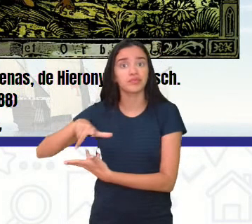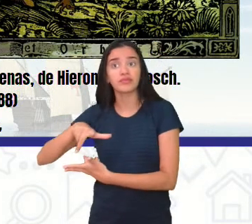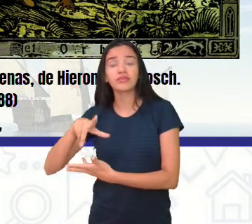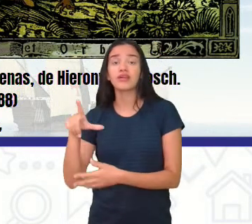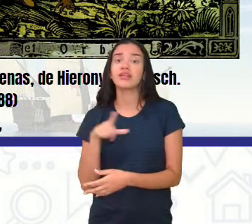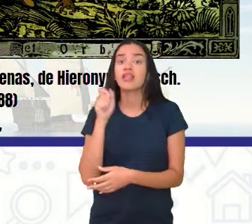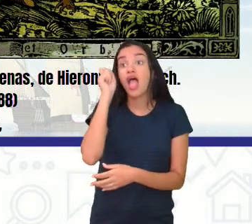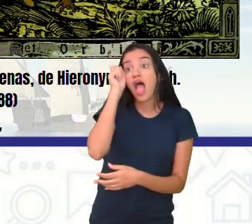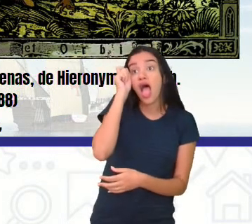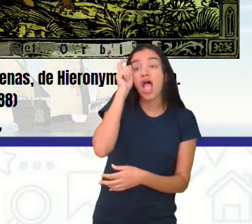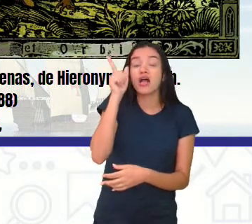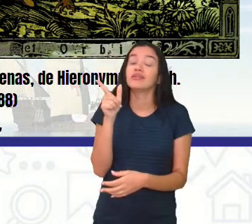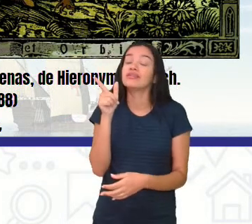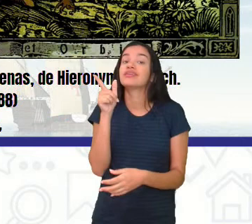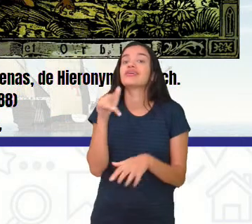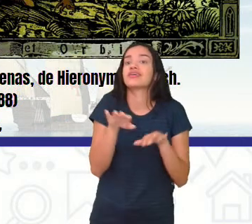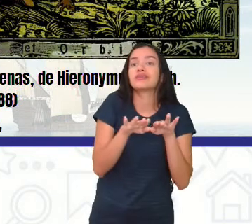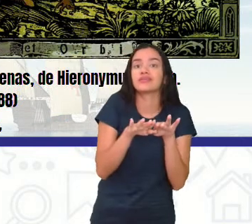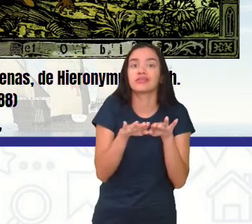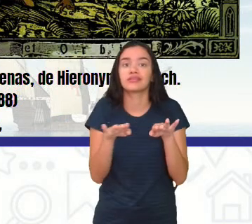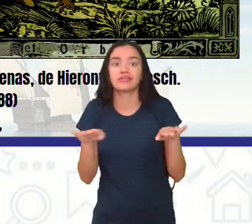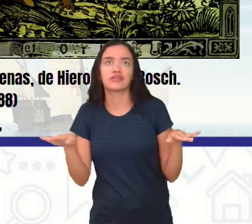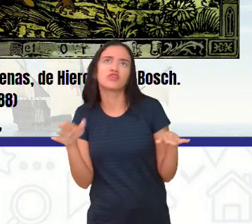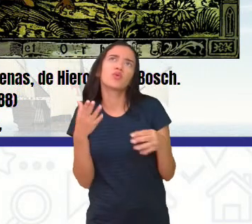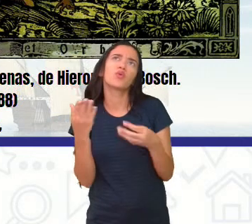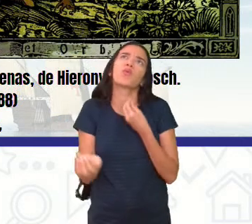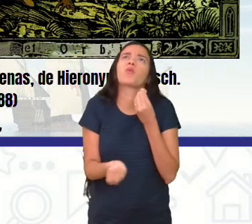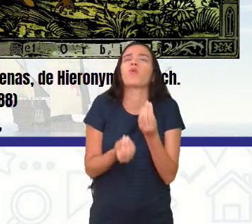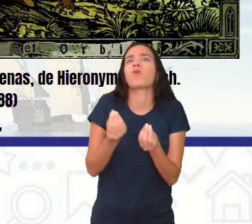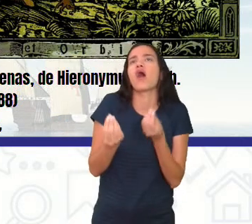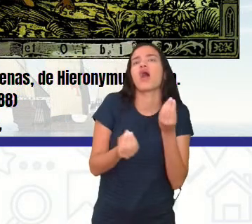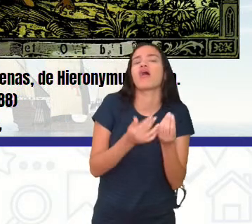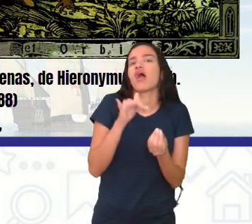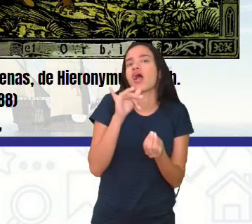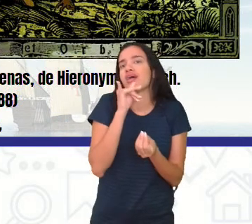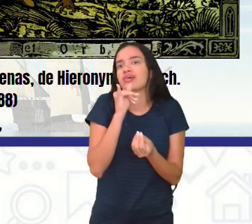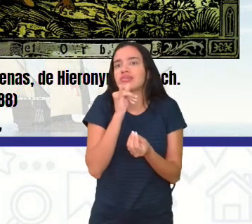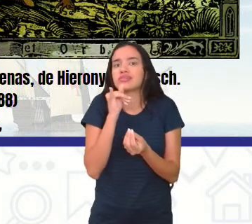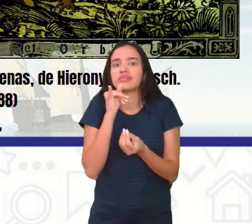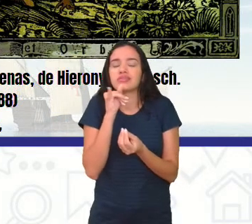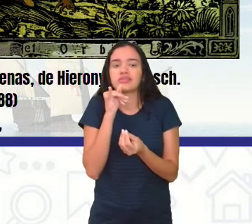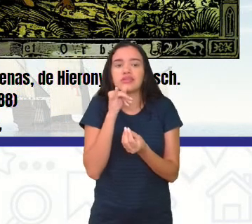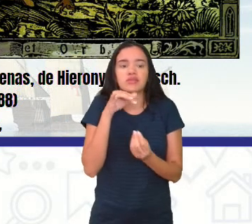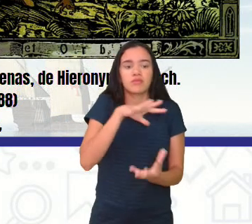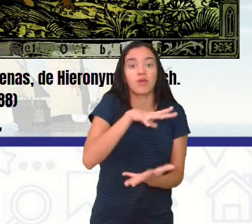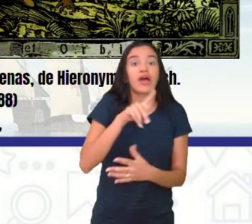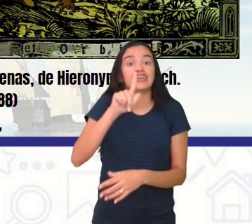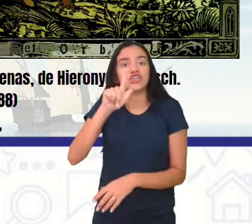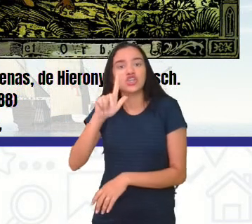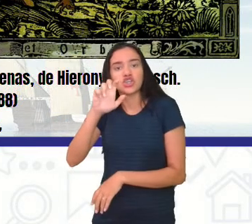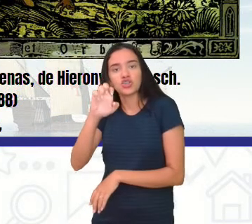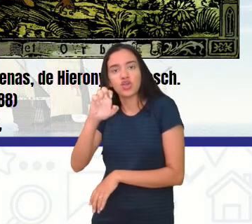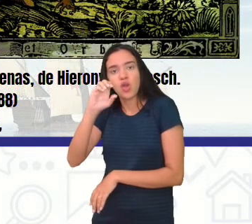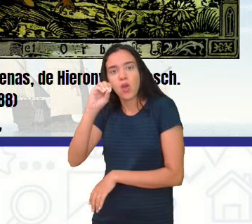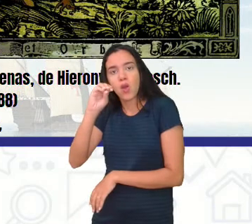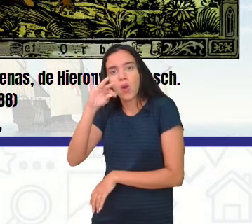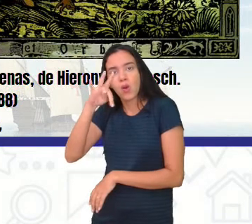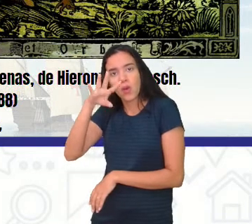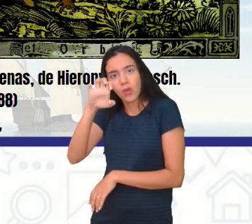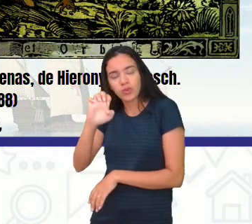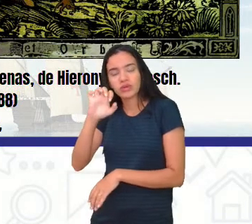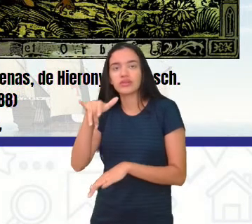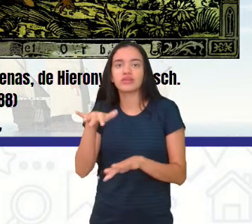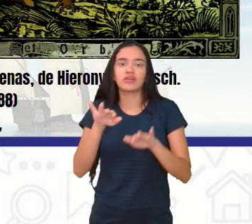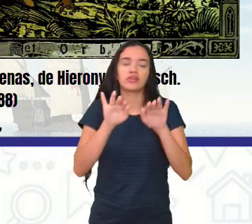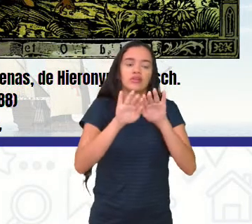essa ideia da Terra não como um geóide, né? Ou seja, como aquela